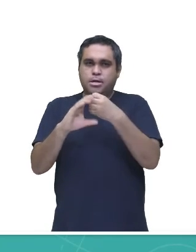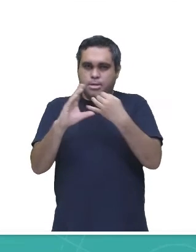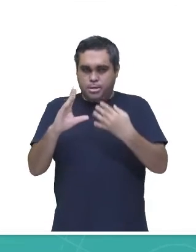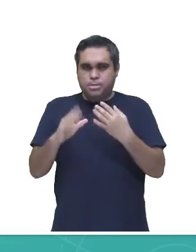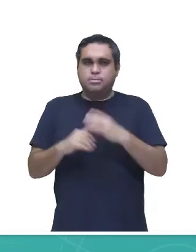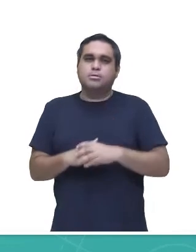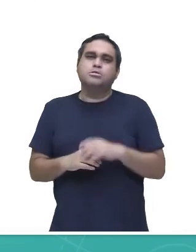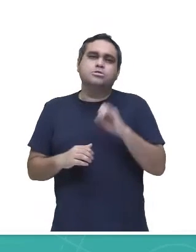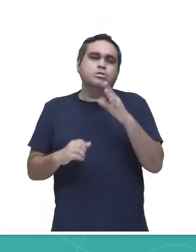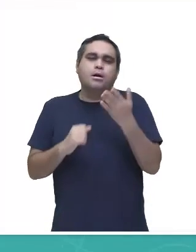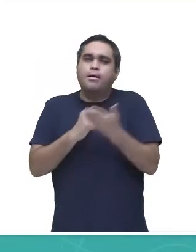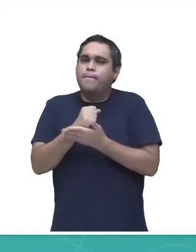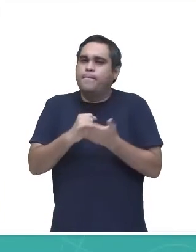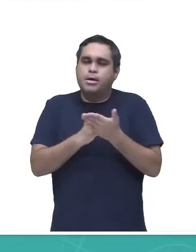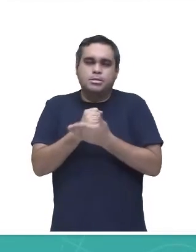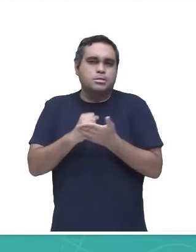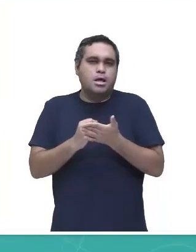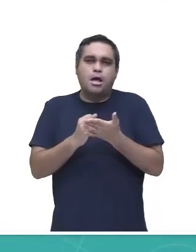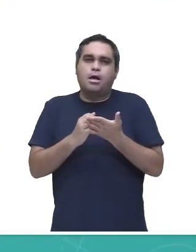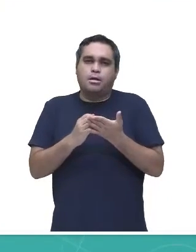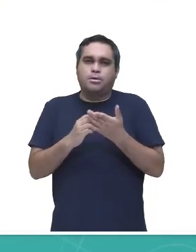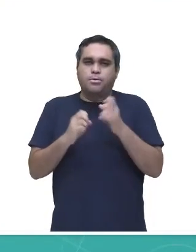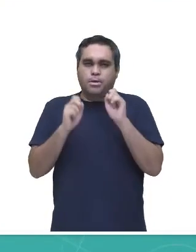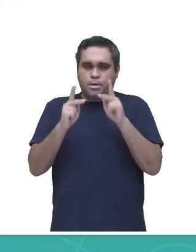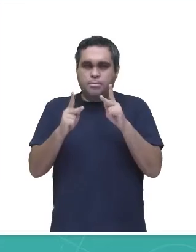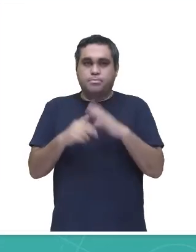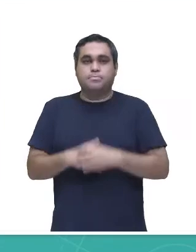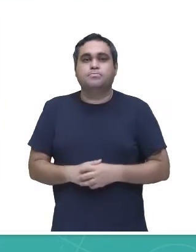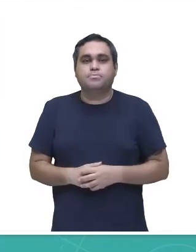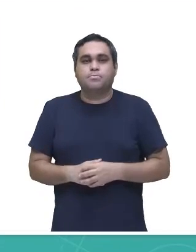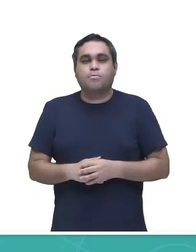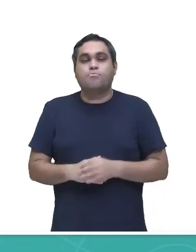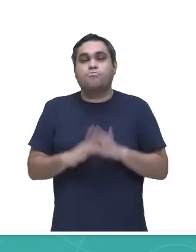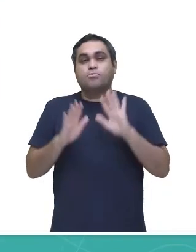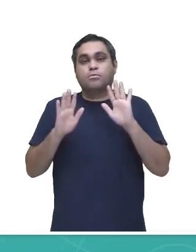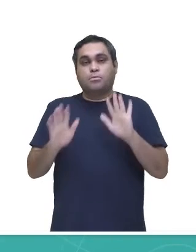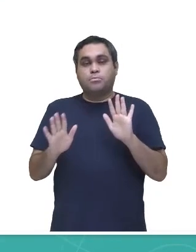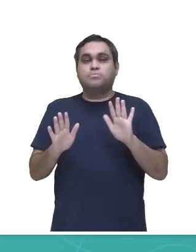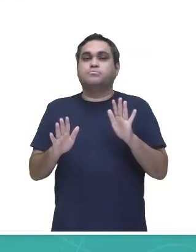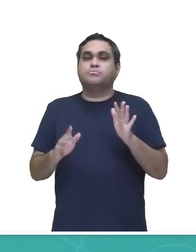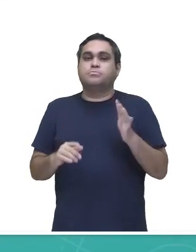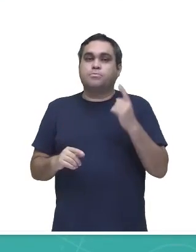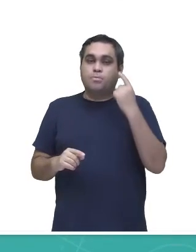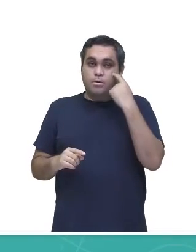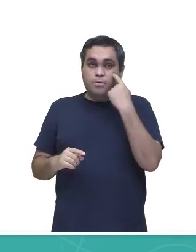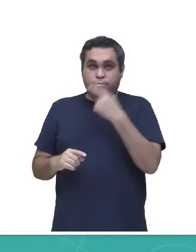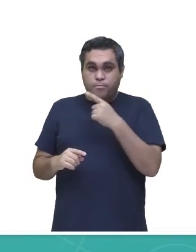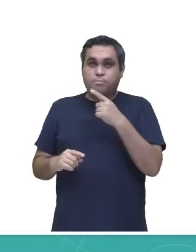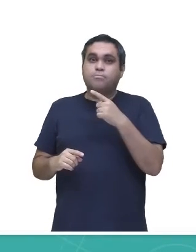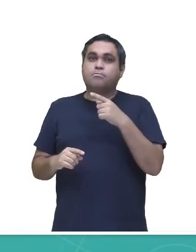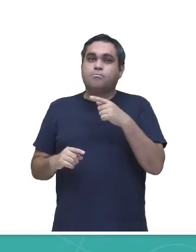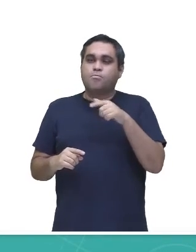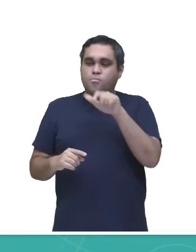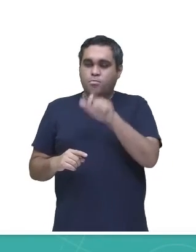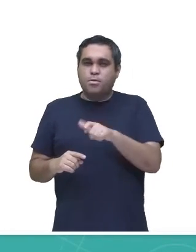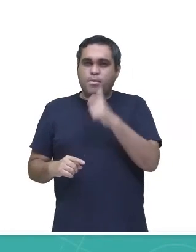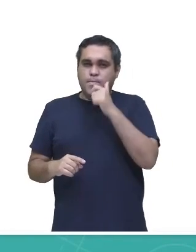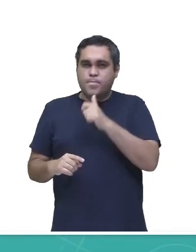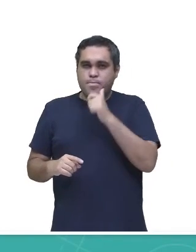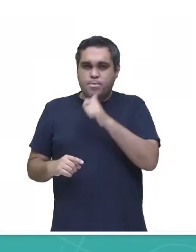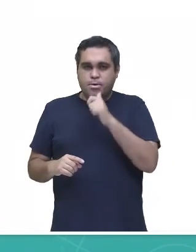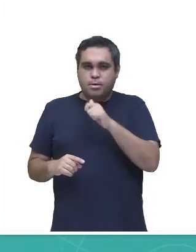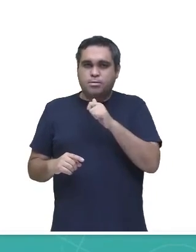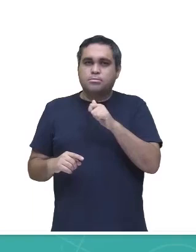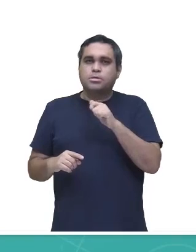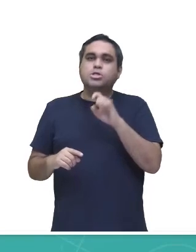para basear um pouco mais as nossas respostas, tá bom? Então, como nós vimos lá, no caso do machucado da irmã do Júnior, não